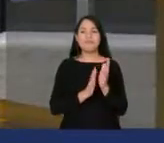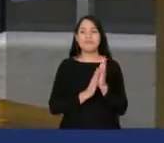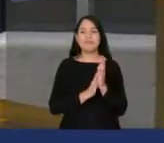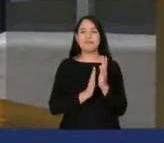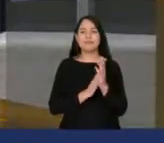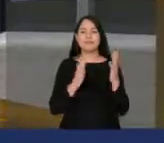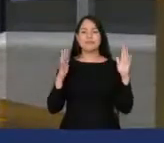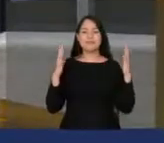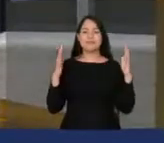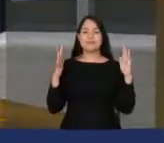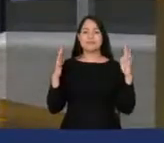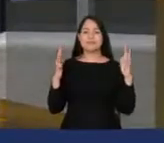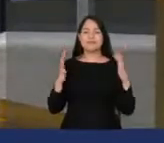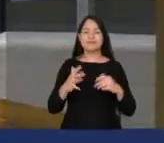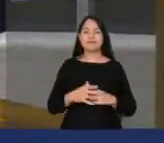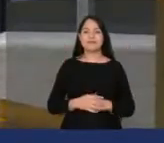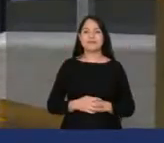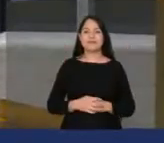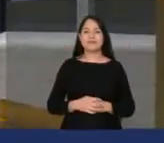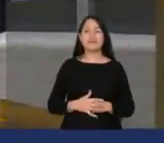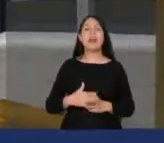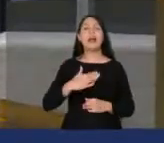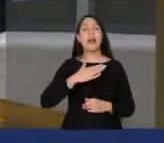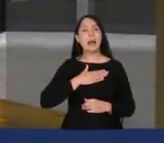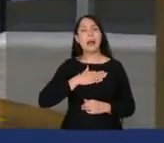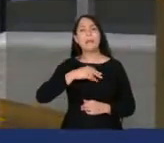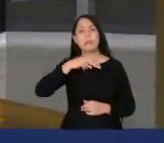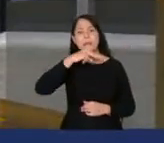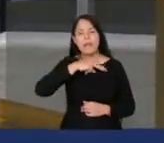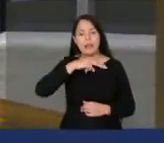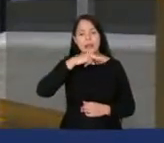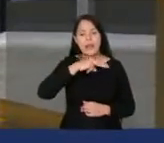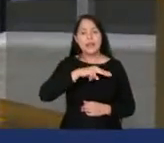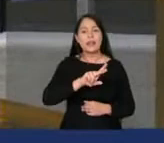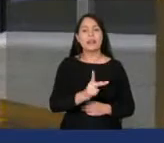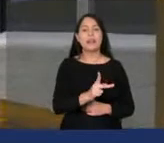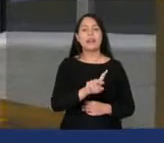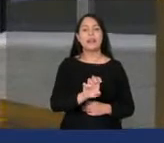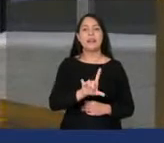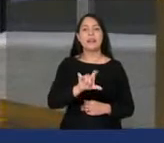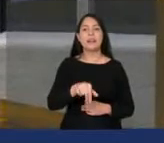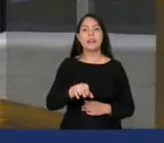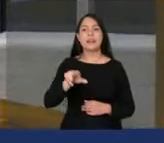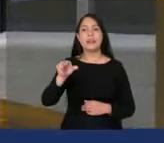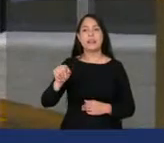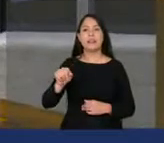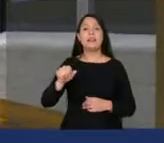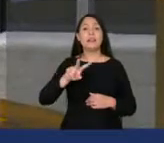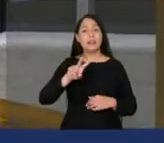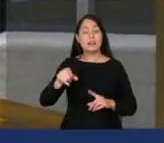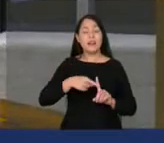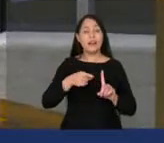a minha neta Helena, que já chega a este país, a este mundo.